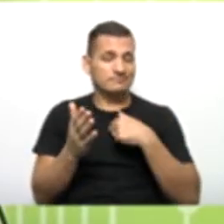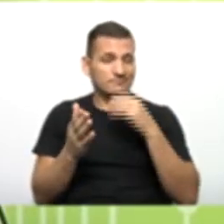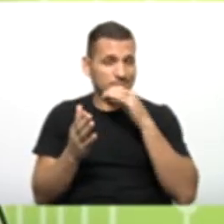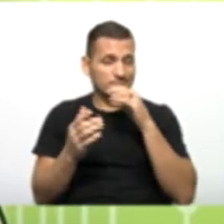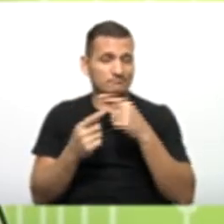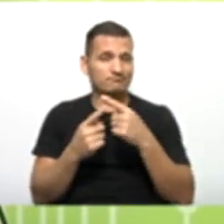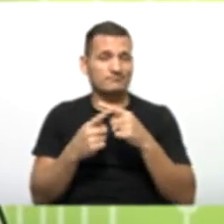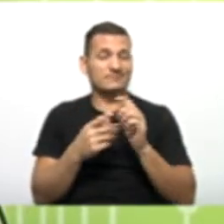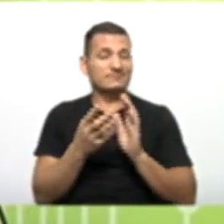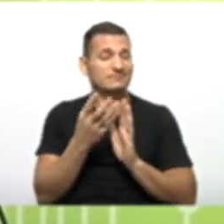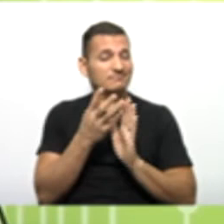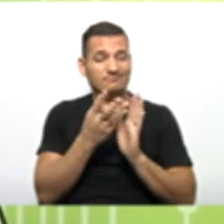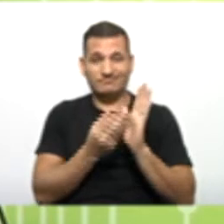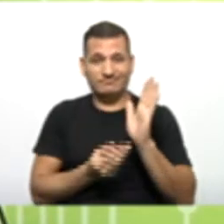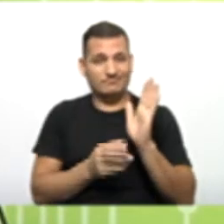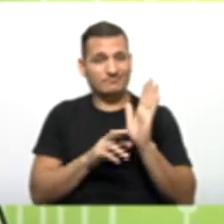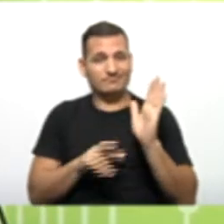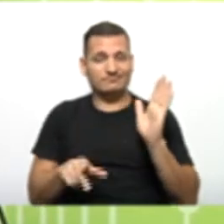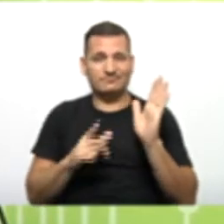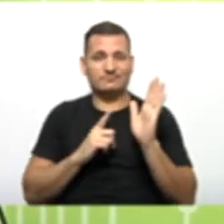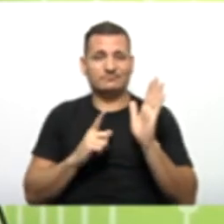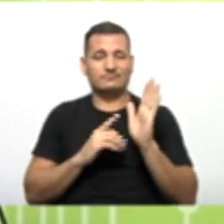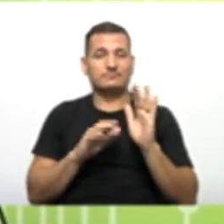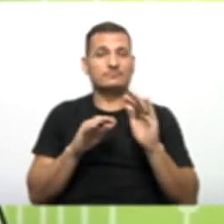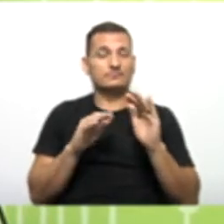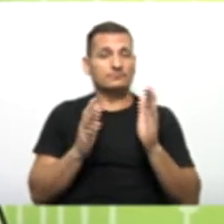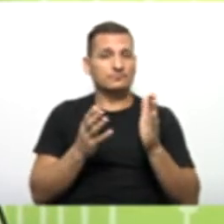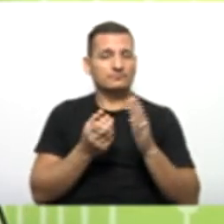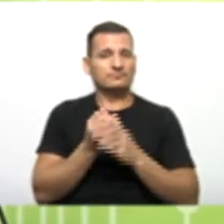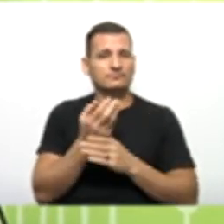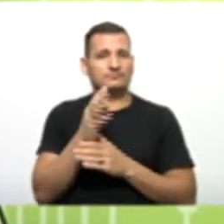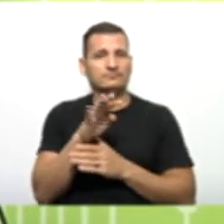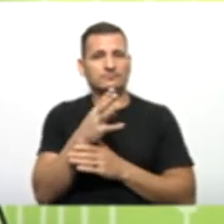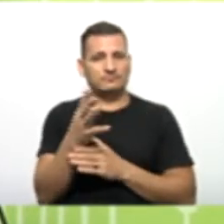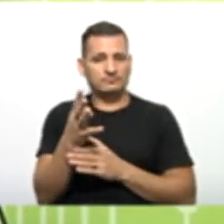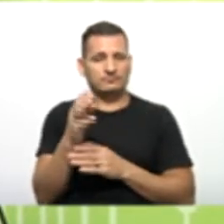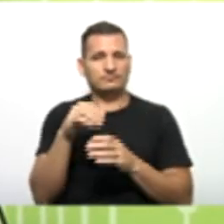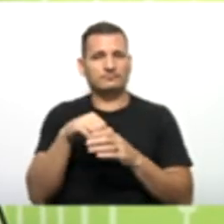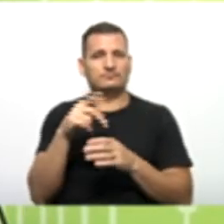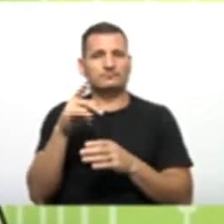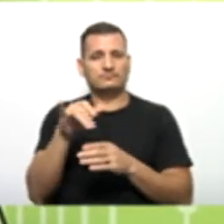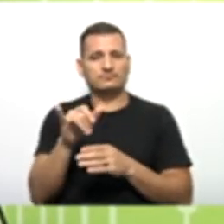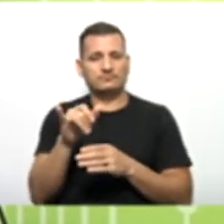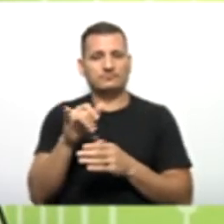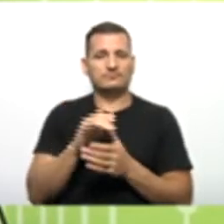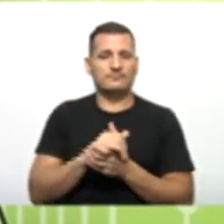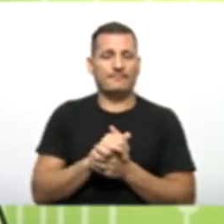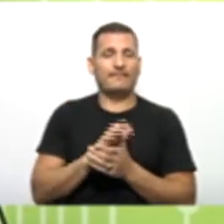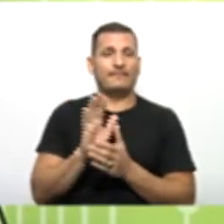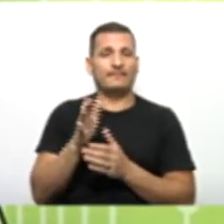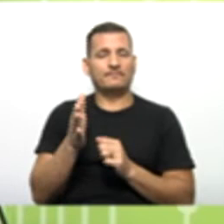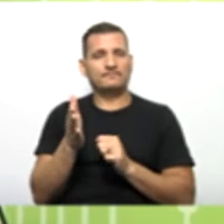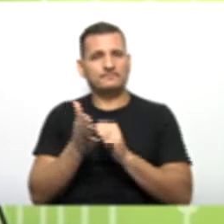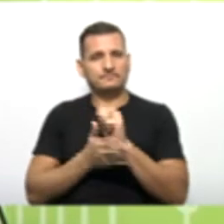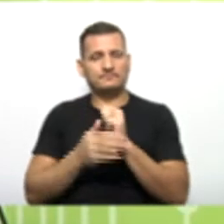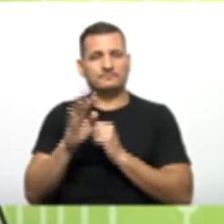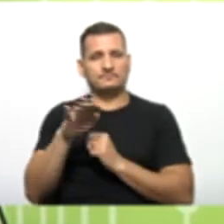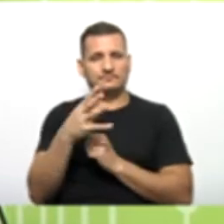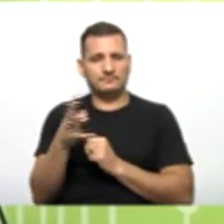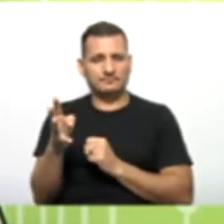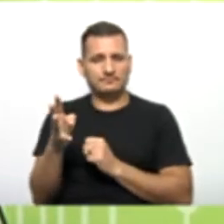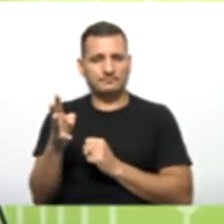muita coisa então nós já criamos uma tabela com uma função dentro do pai excluímos uma tabela